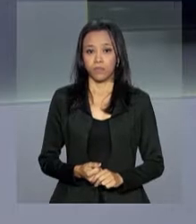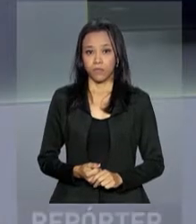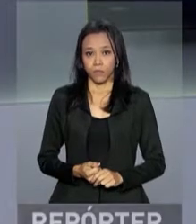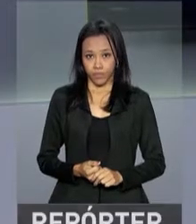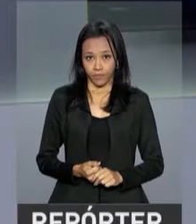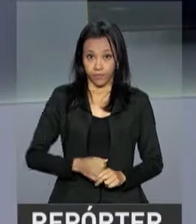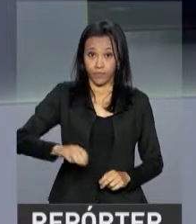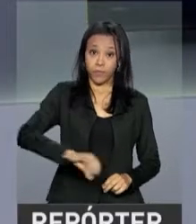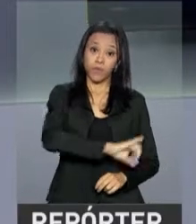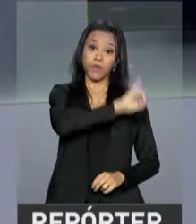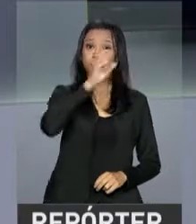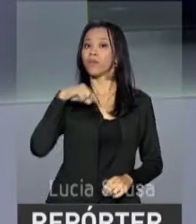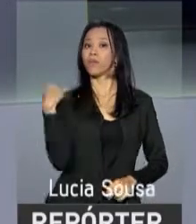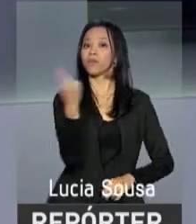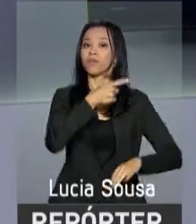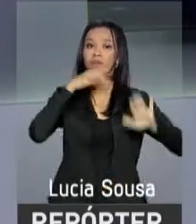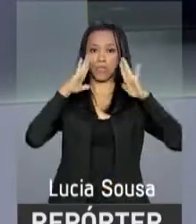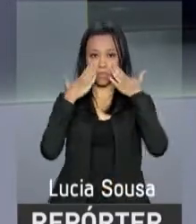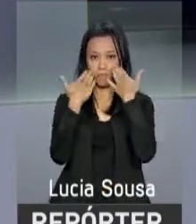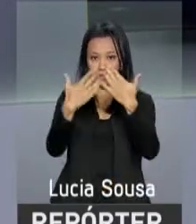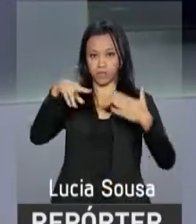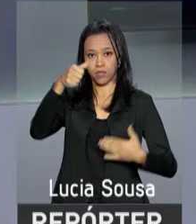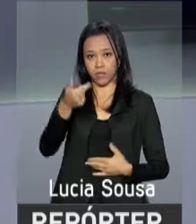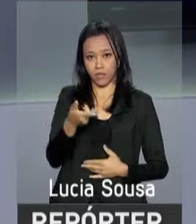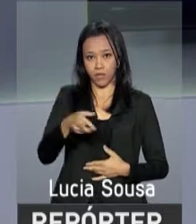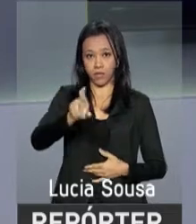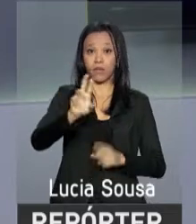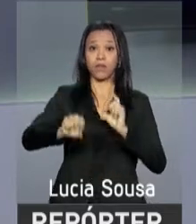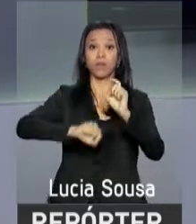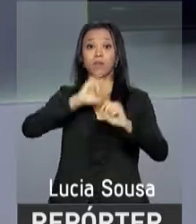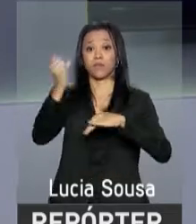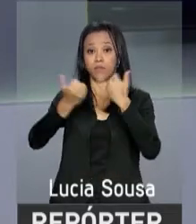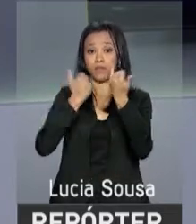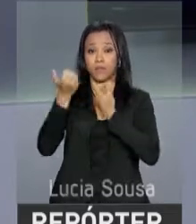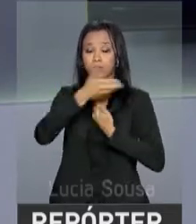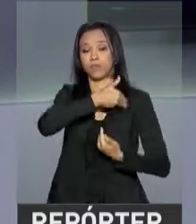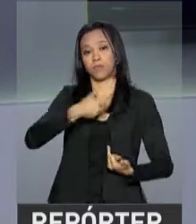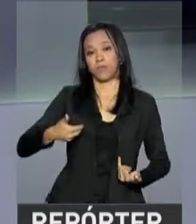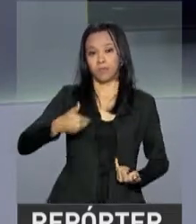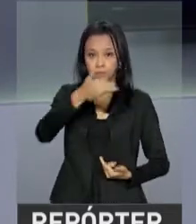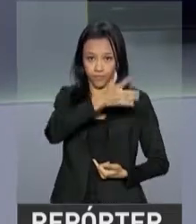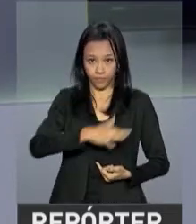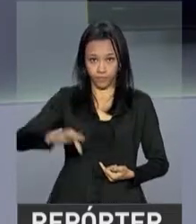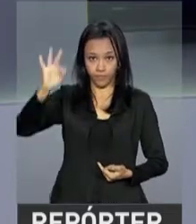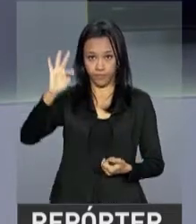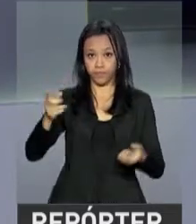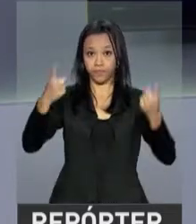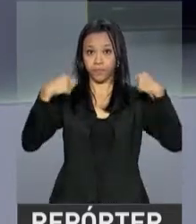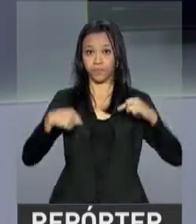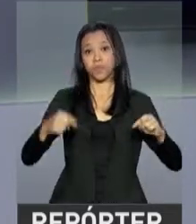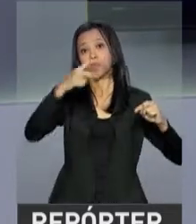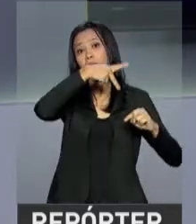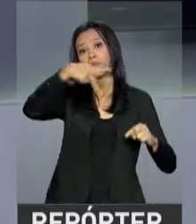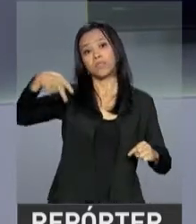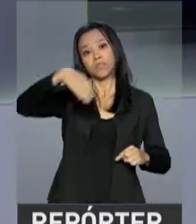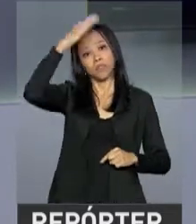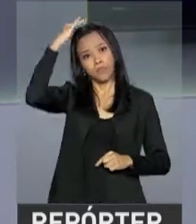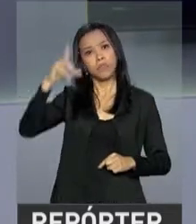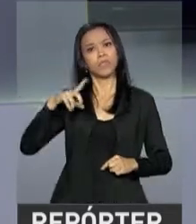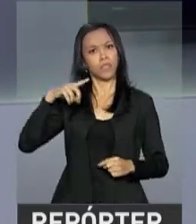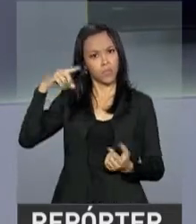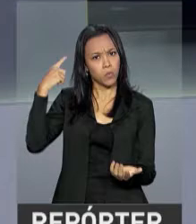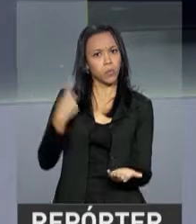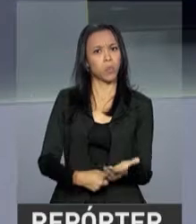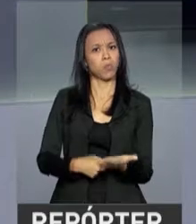olá estamos de volta com o repórter nbr as notícias do governo federal o presidente michel temer que tem uma agenda cheia